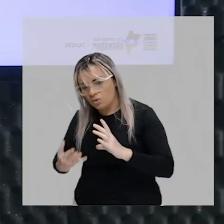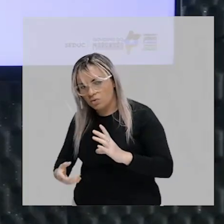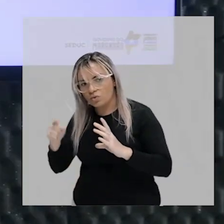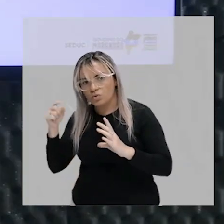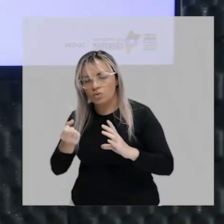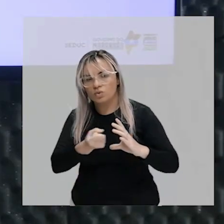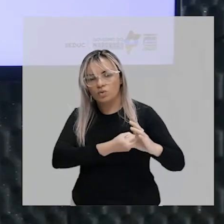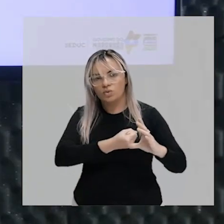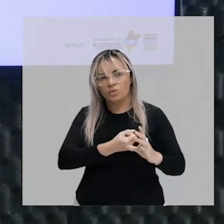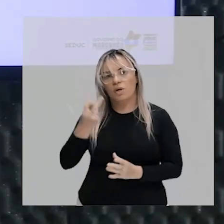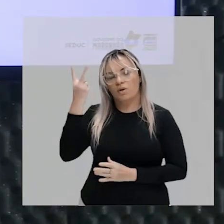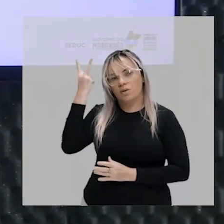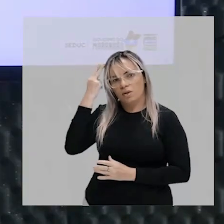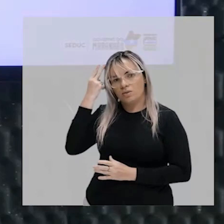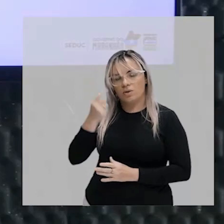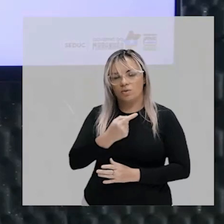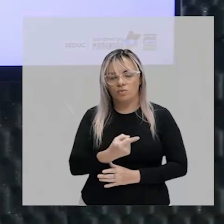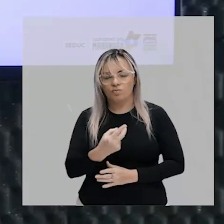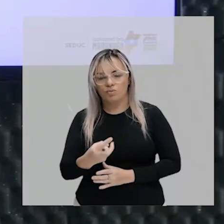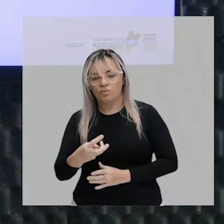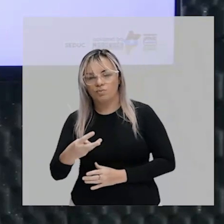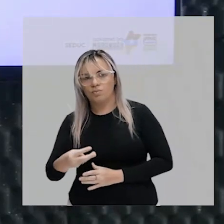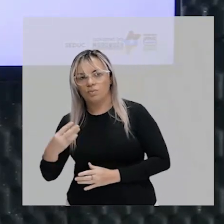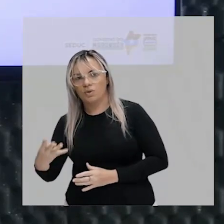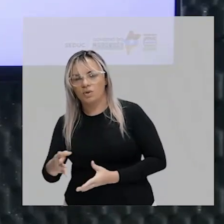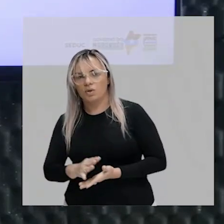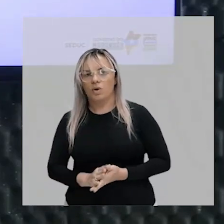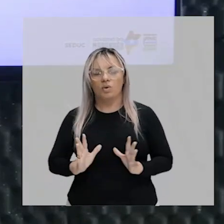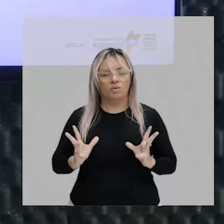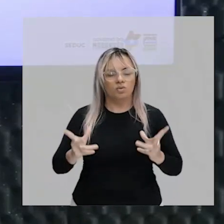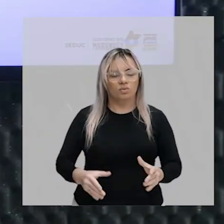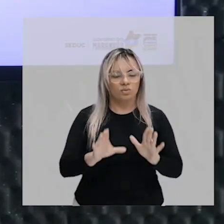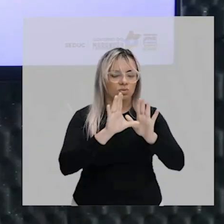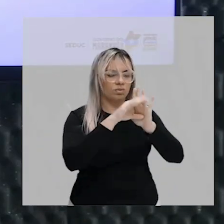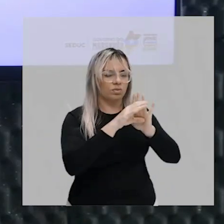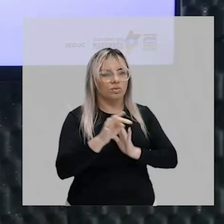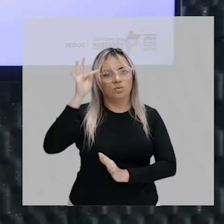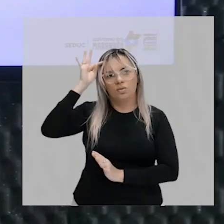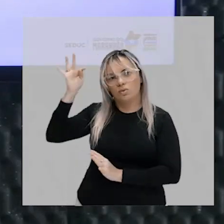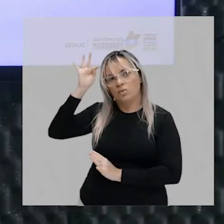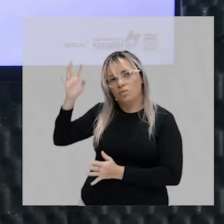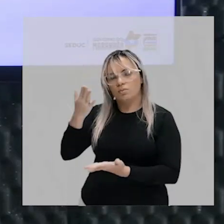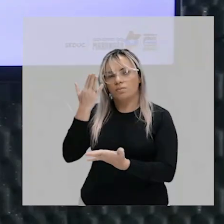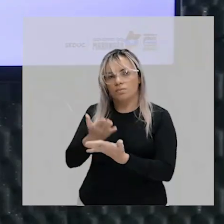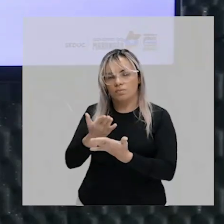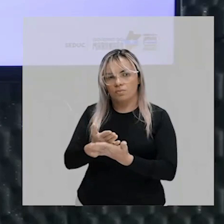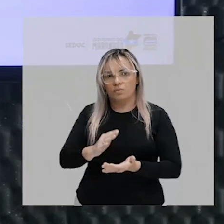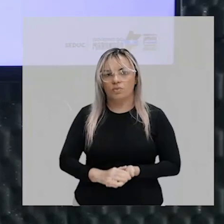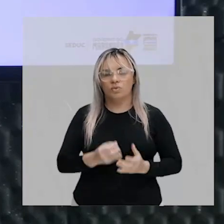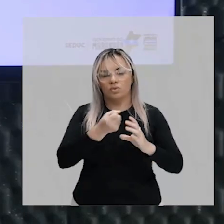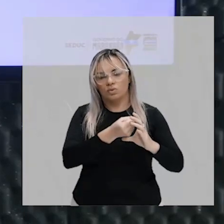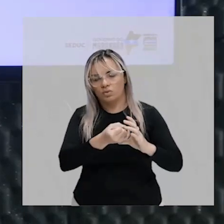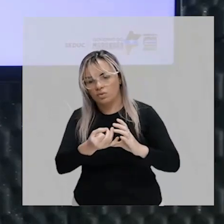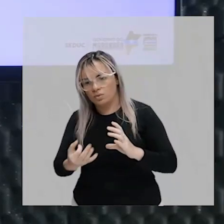nós já vimos né todo um conceito a parte teórica do estudo né dos